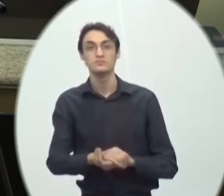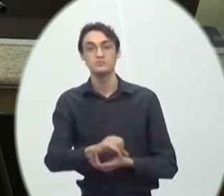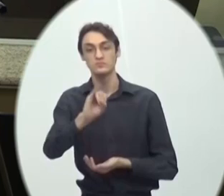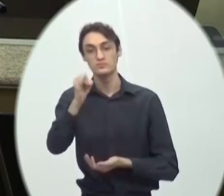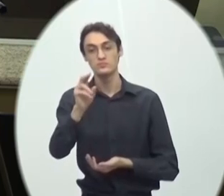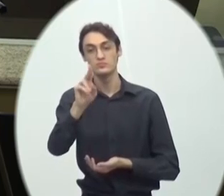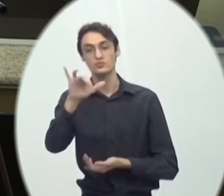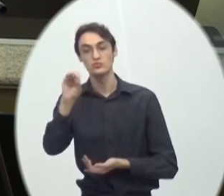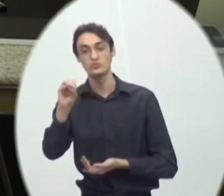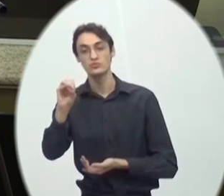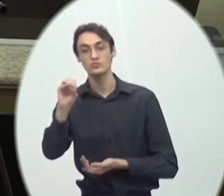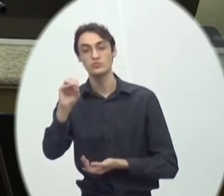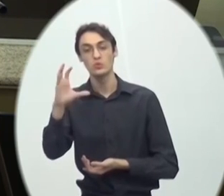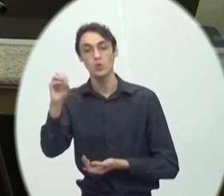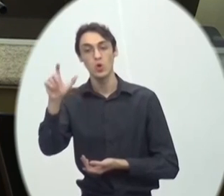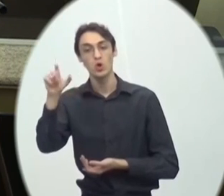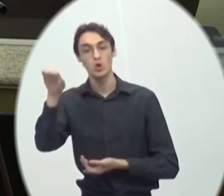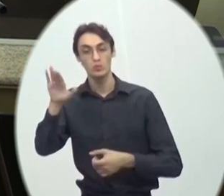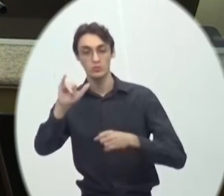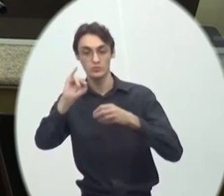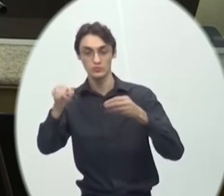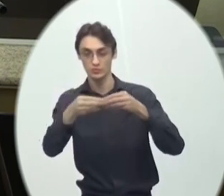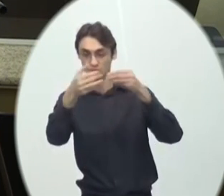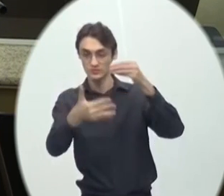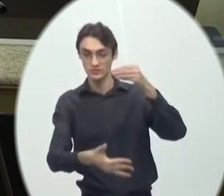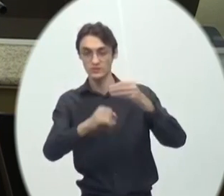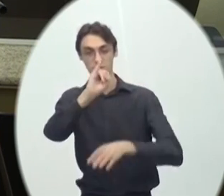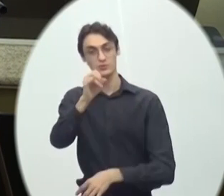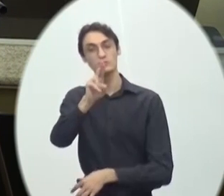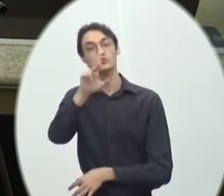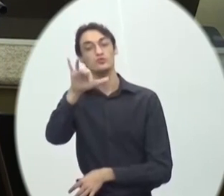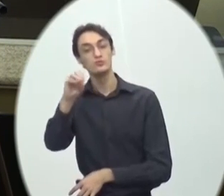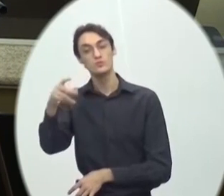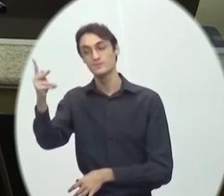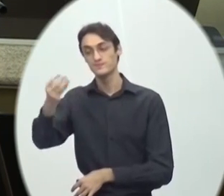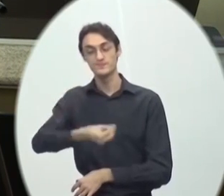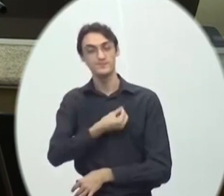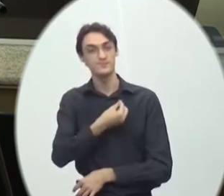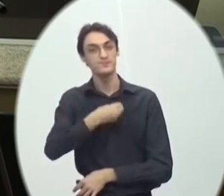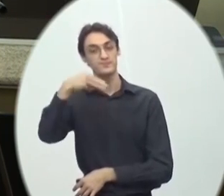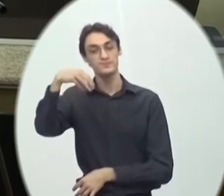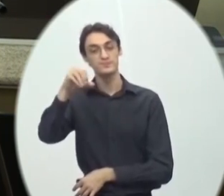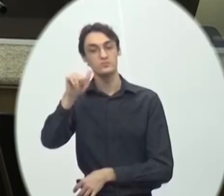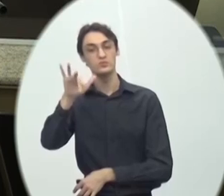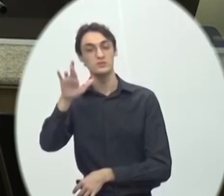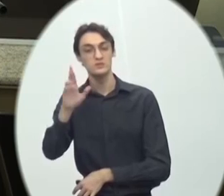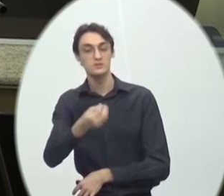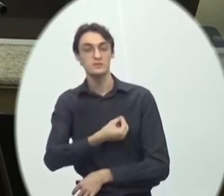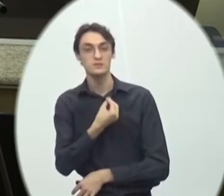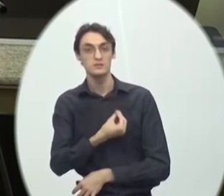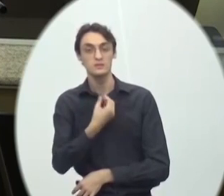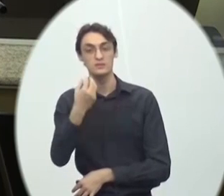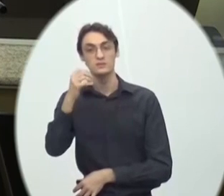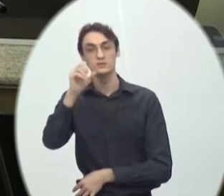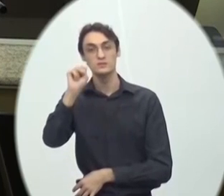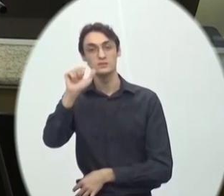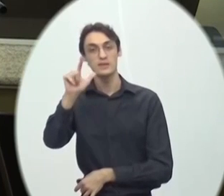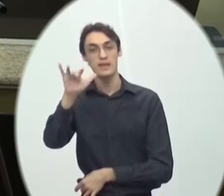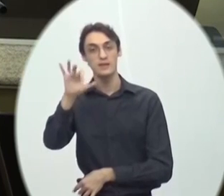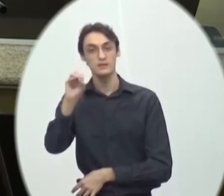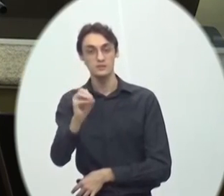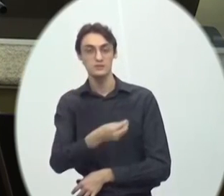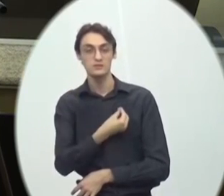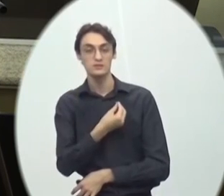Júlio César Colombo, justificado, vereador Júlio Kaminski. Presente, vereador Moacir da Jori. Presente, vereador Salésio